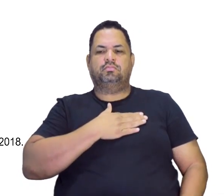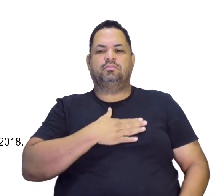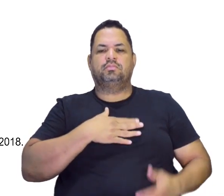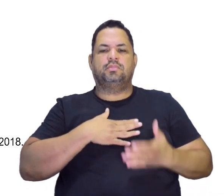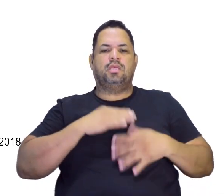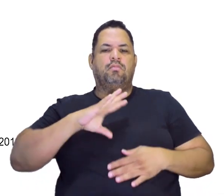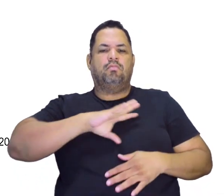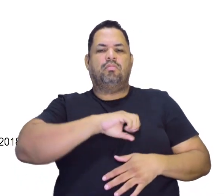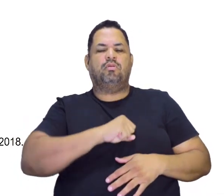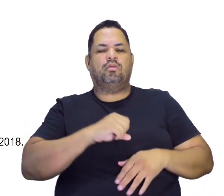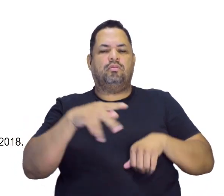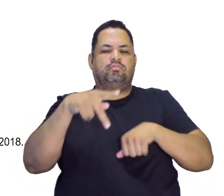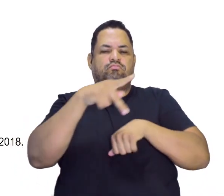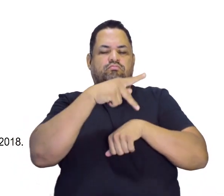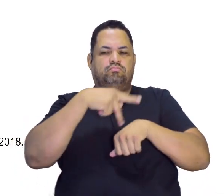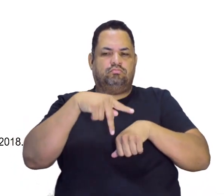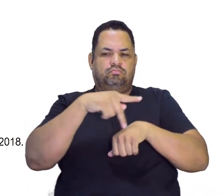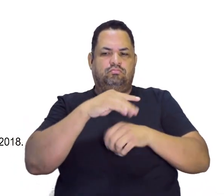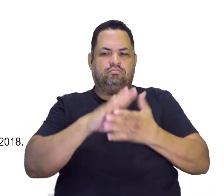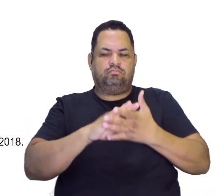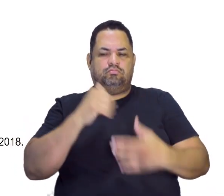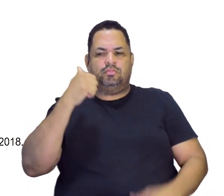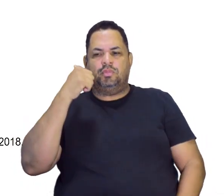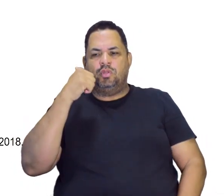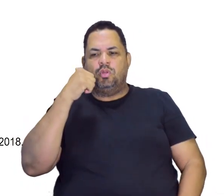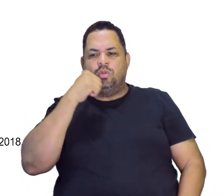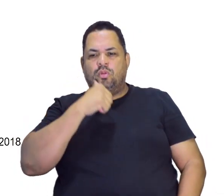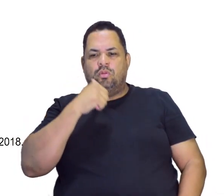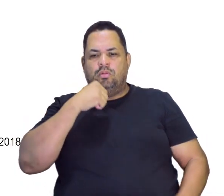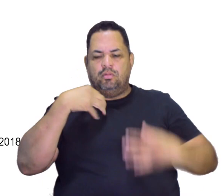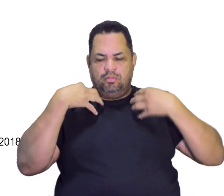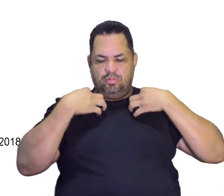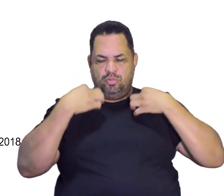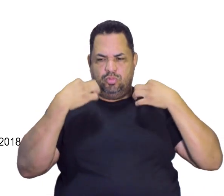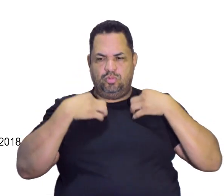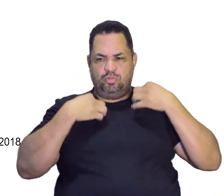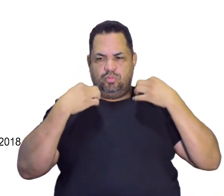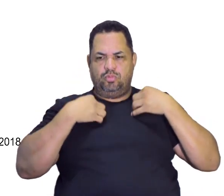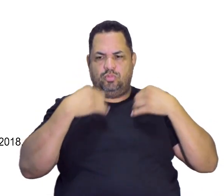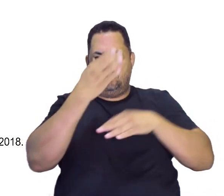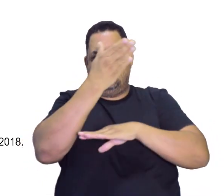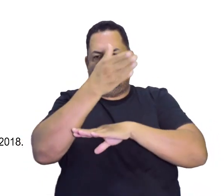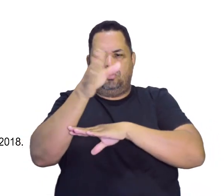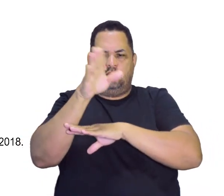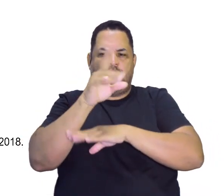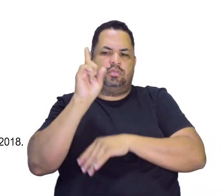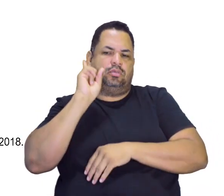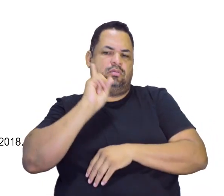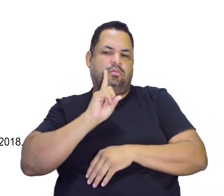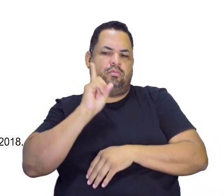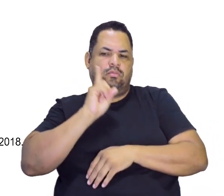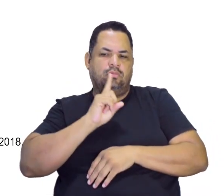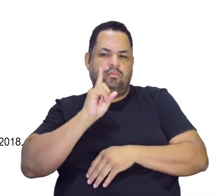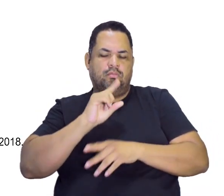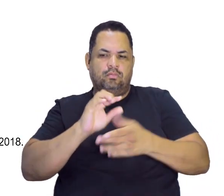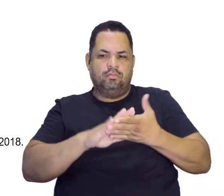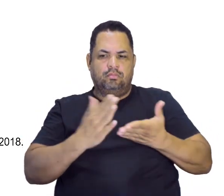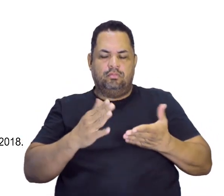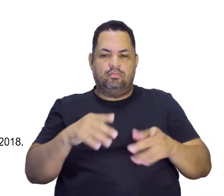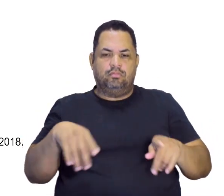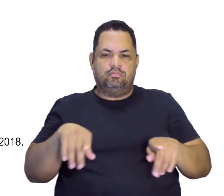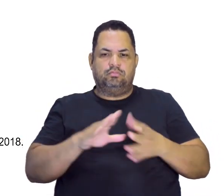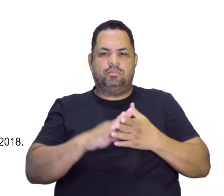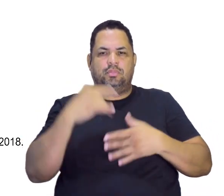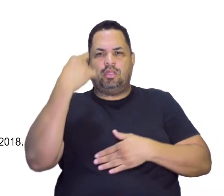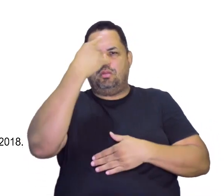nacionalismo as as eh mulheres com com blusas com a bandeira do Estados Unidos eh até